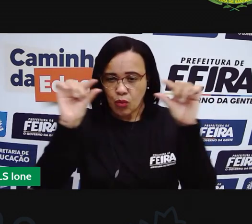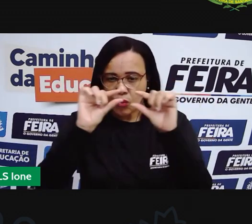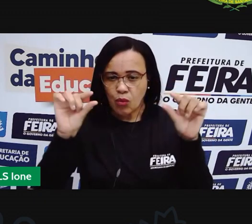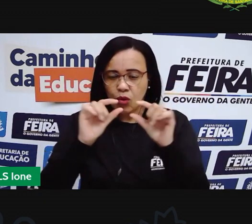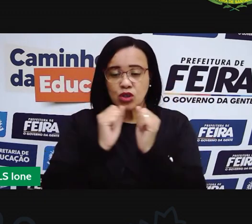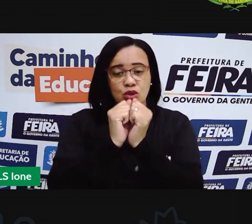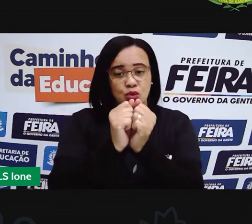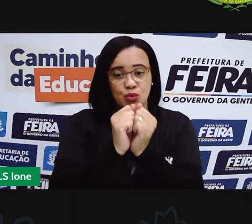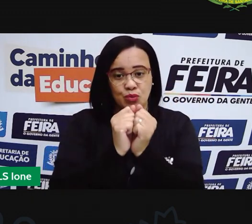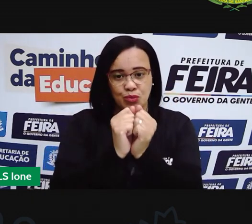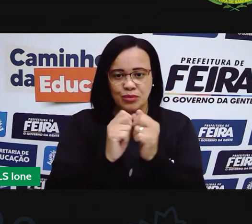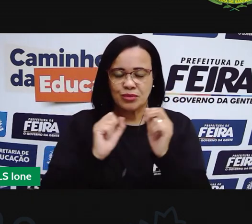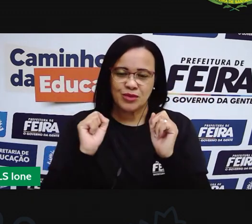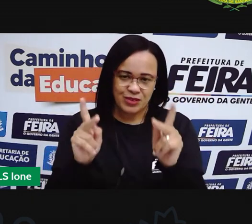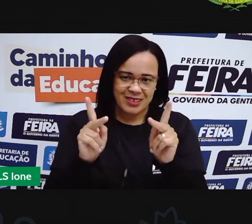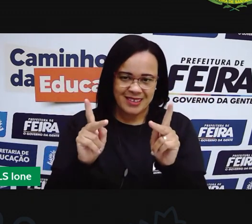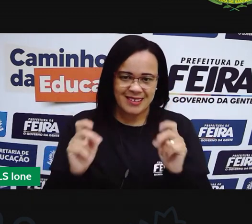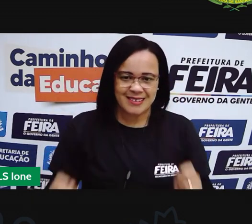certo?